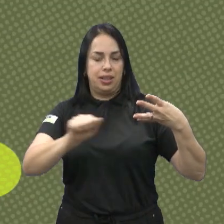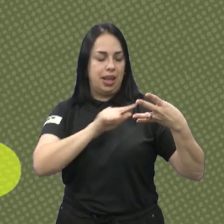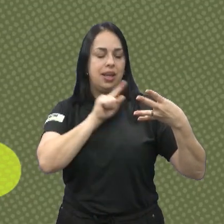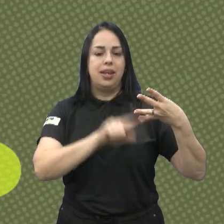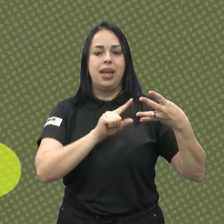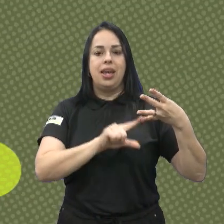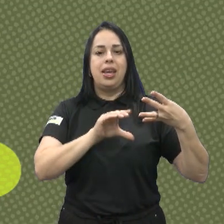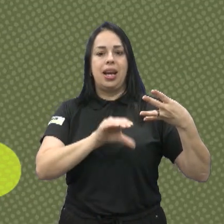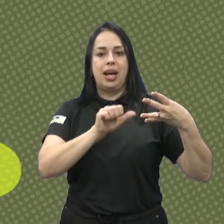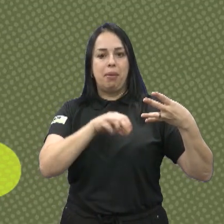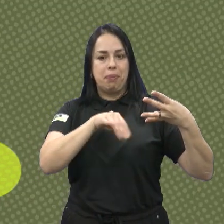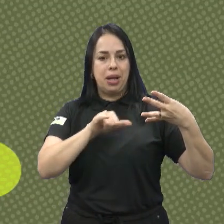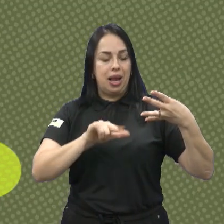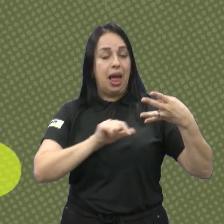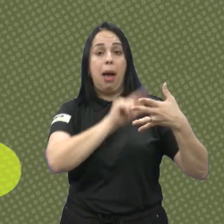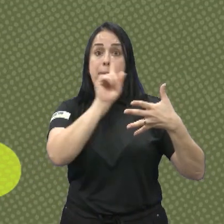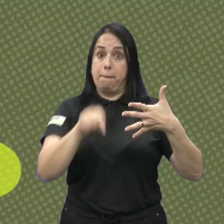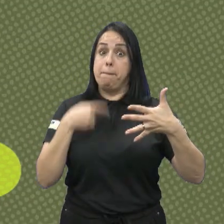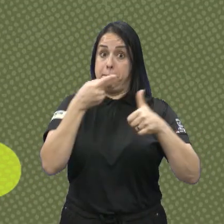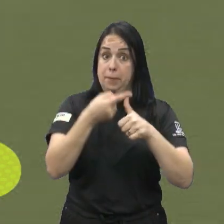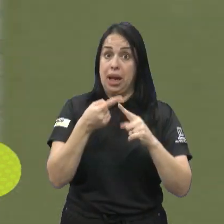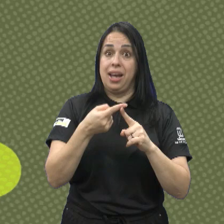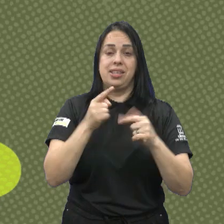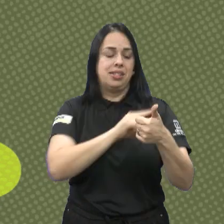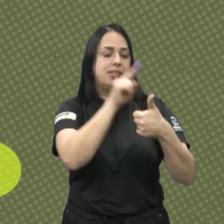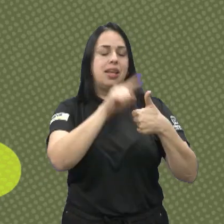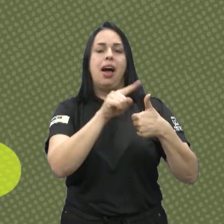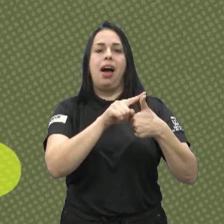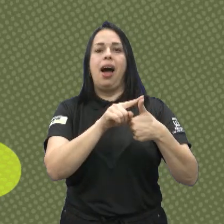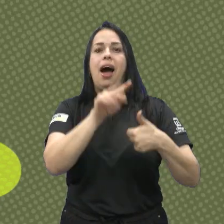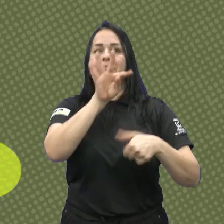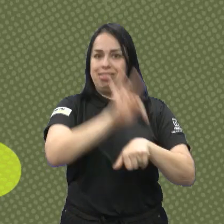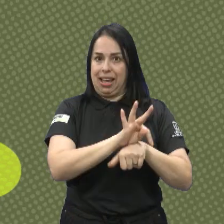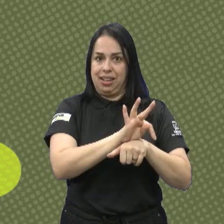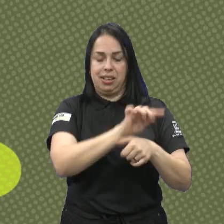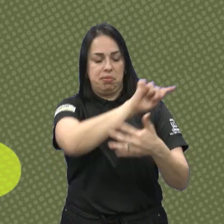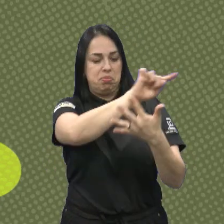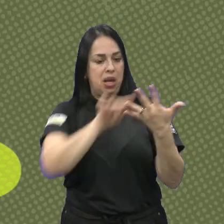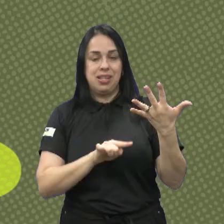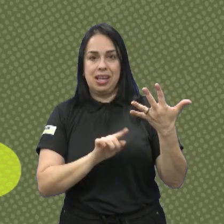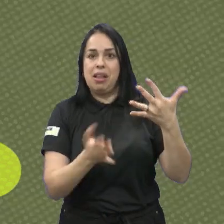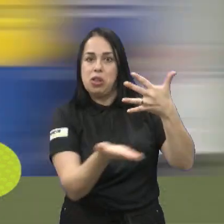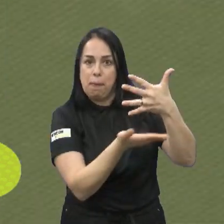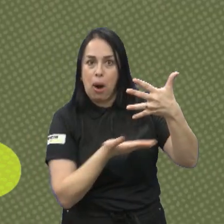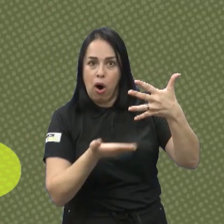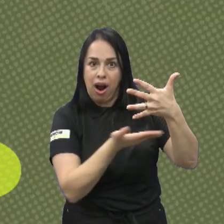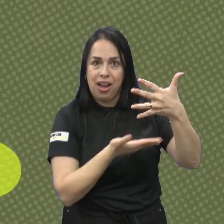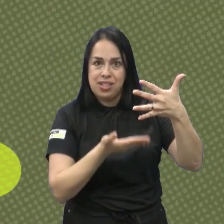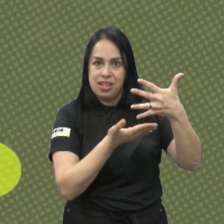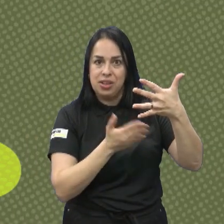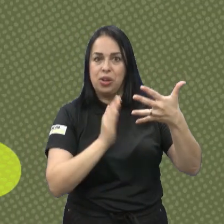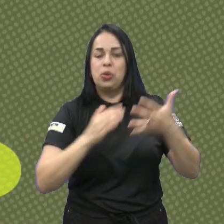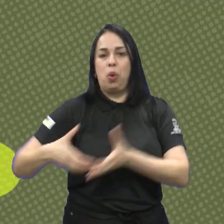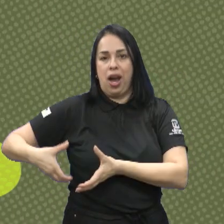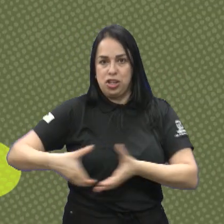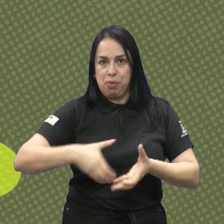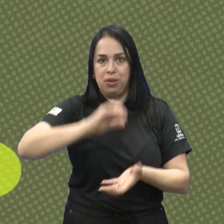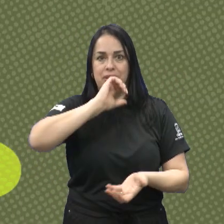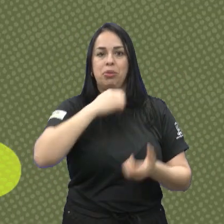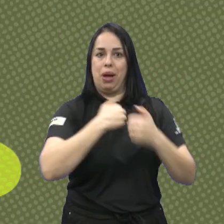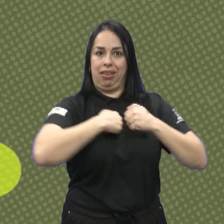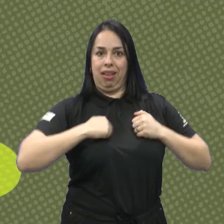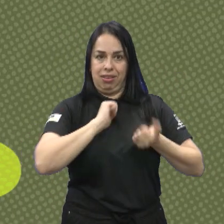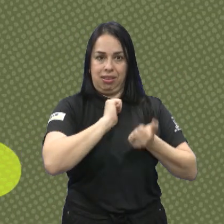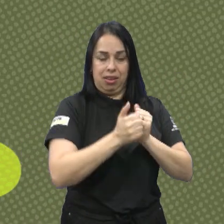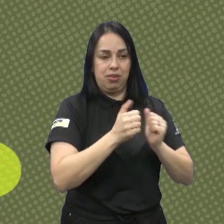José Handball, atleta cidadão, a Camila Kelly, das categorias de base do São José Handball Atleta Cidadão, foram convocadas